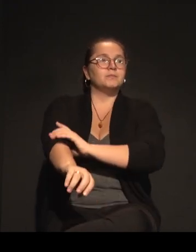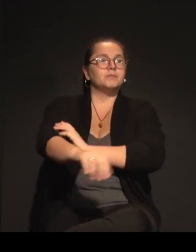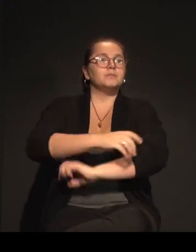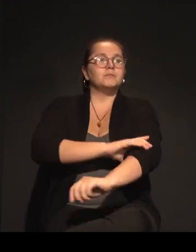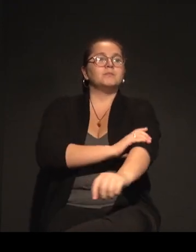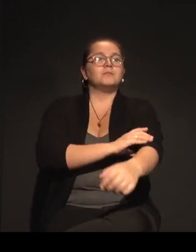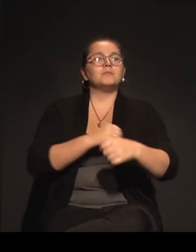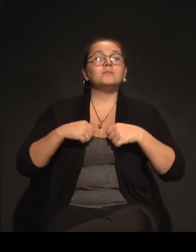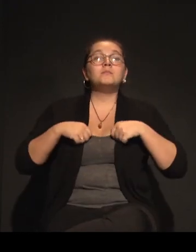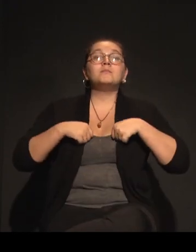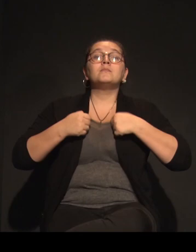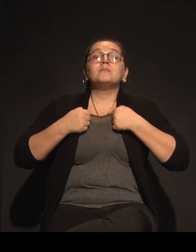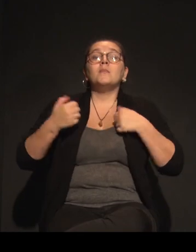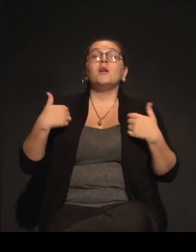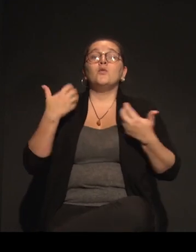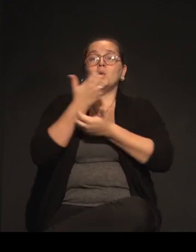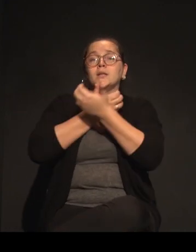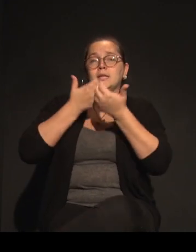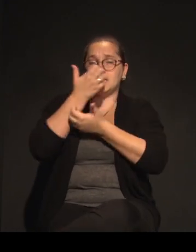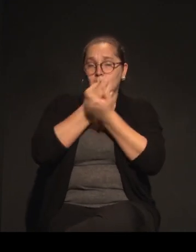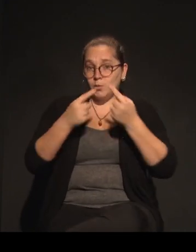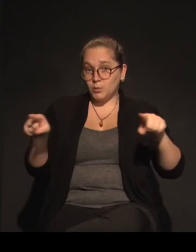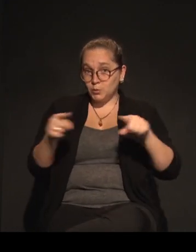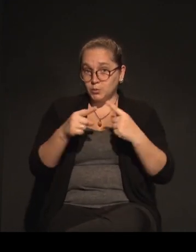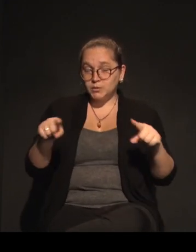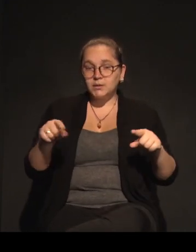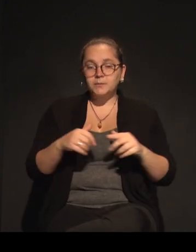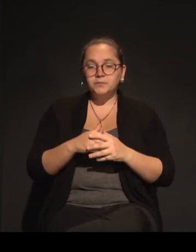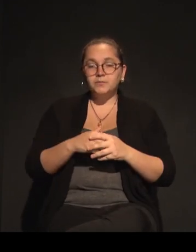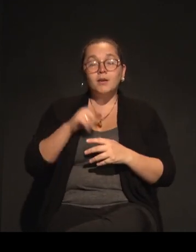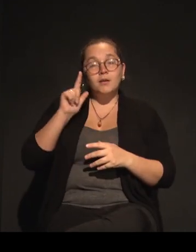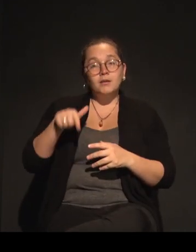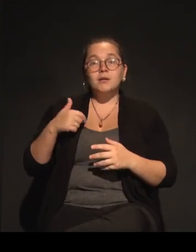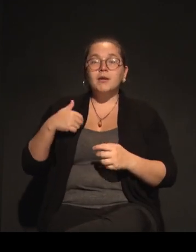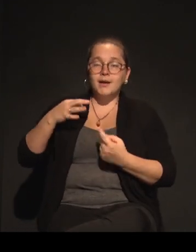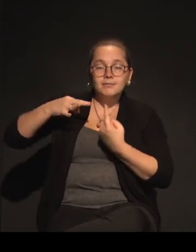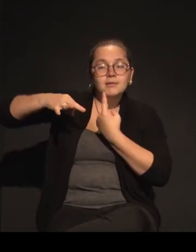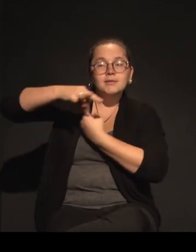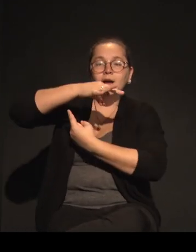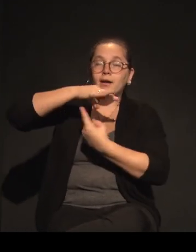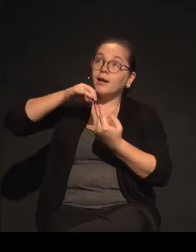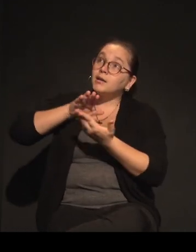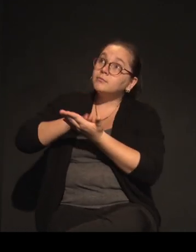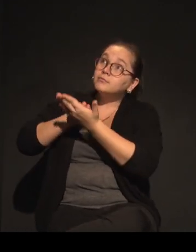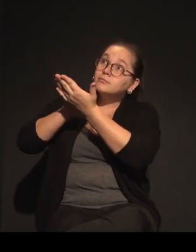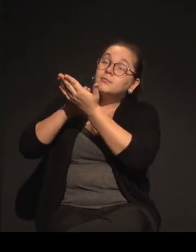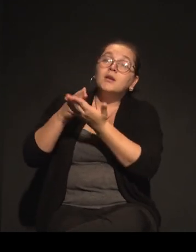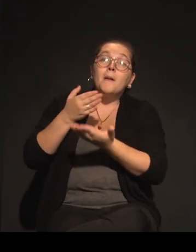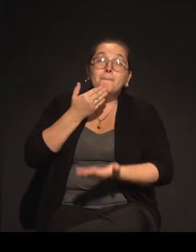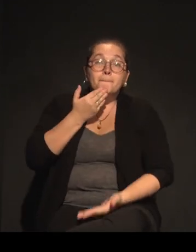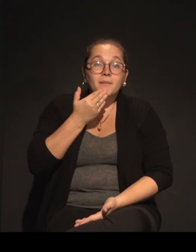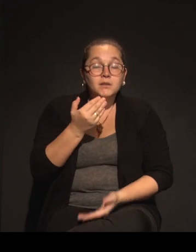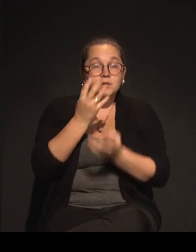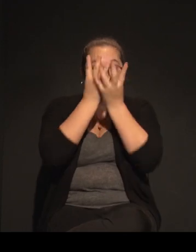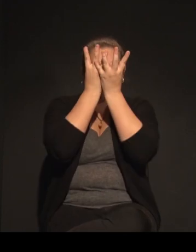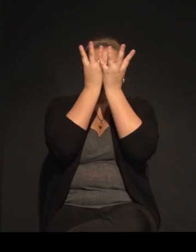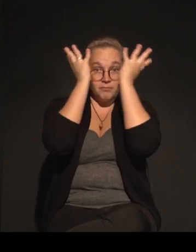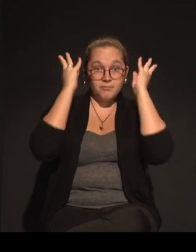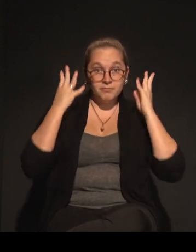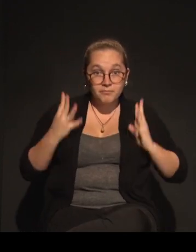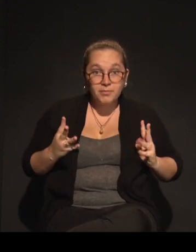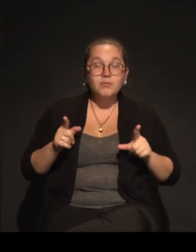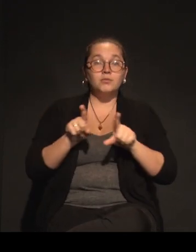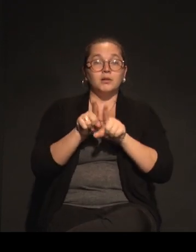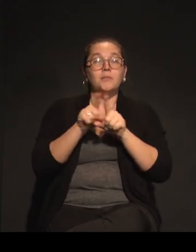eu vou cantar uma música que é sagrada pedir autorização os pajés chamamos nossos